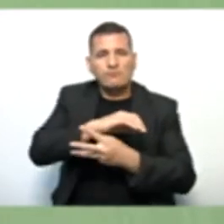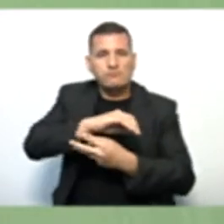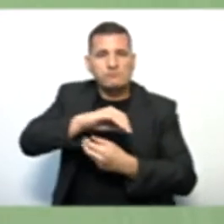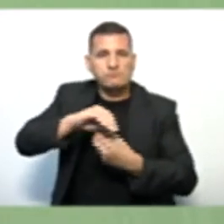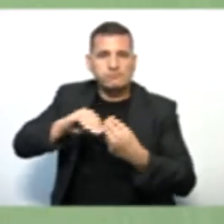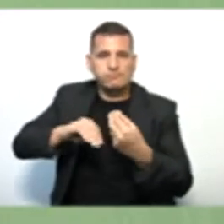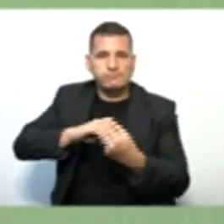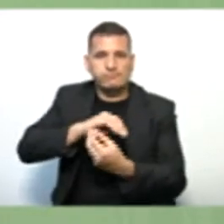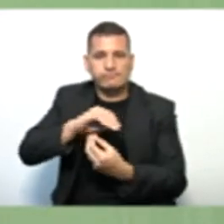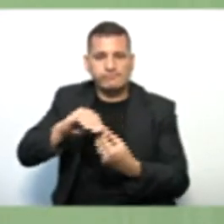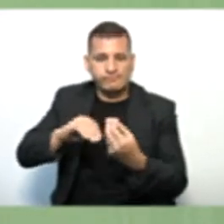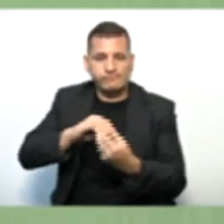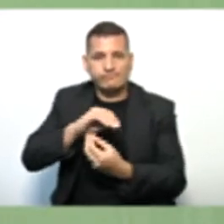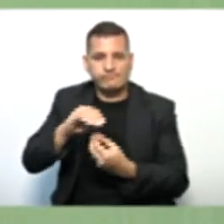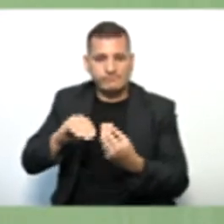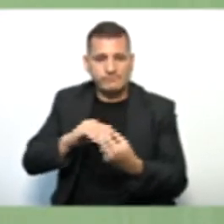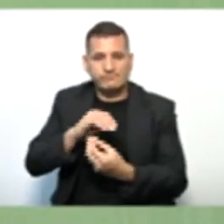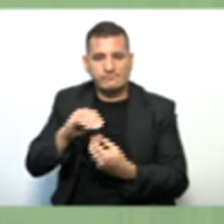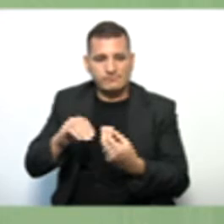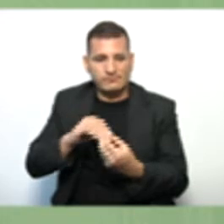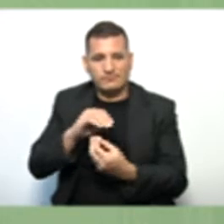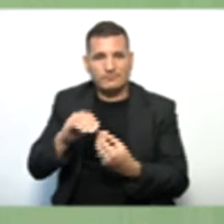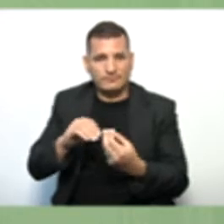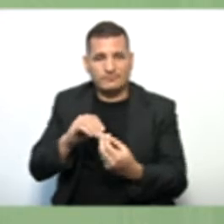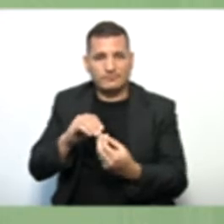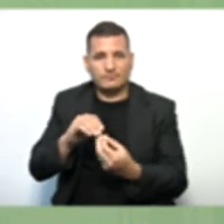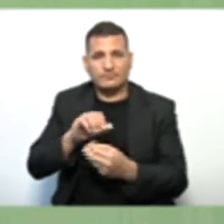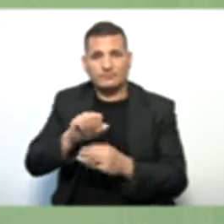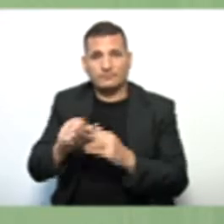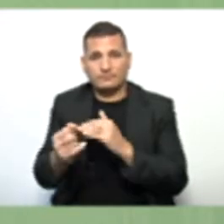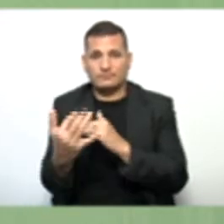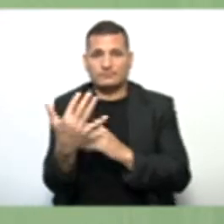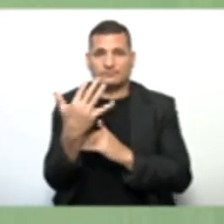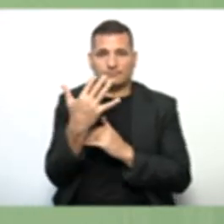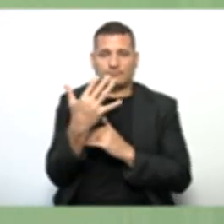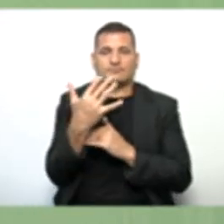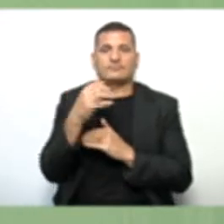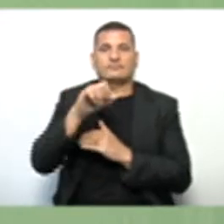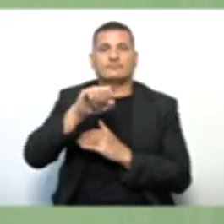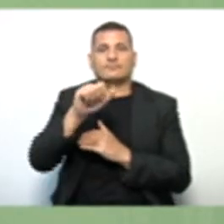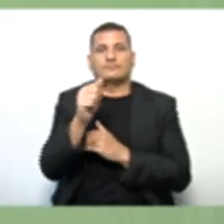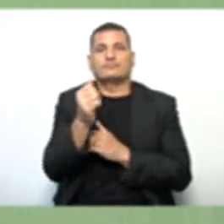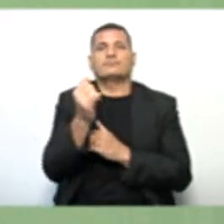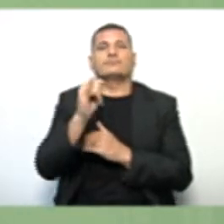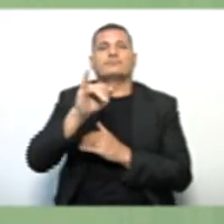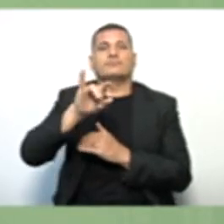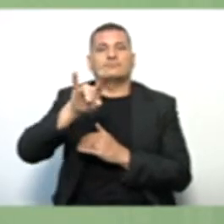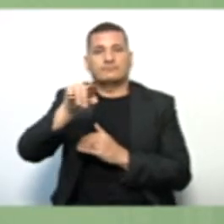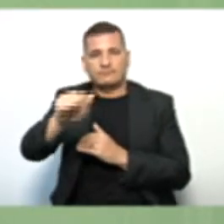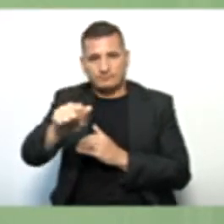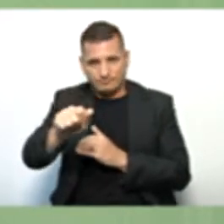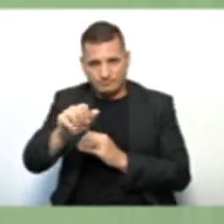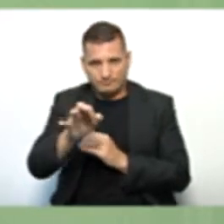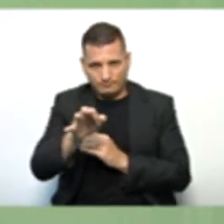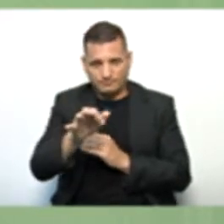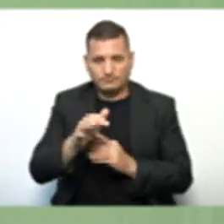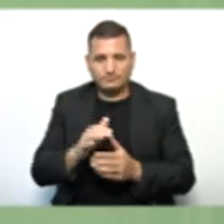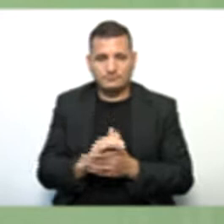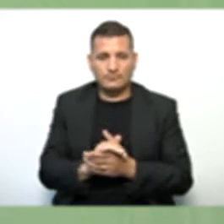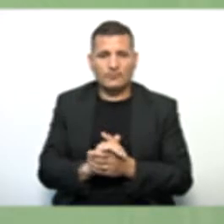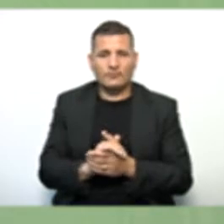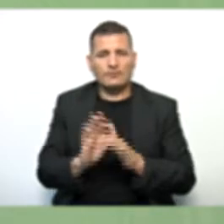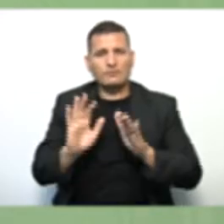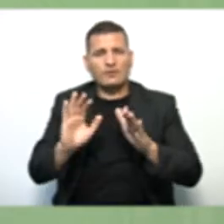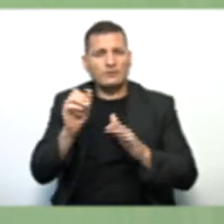processamento, tá? Aqui faltou o TO. E saída, tá bom? O problema